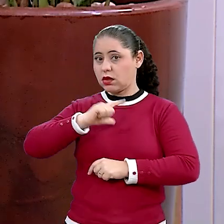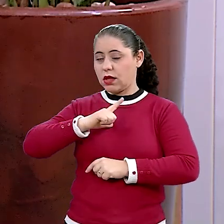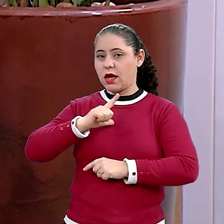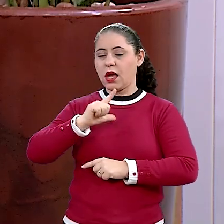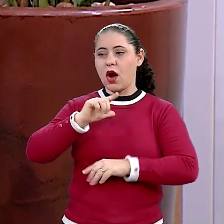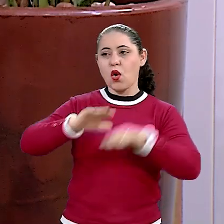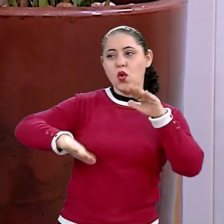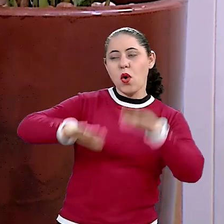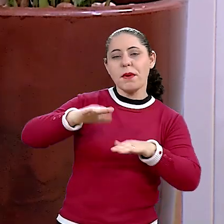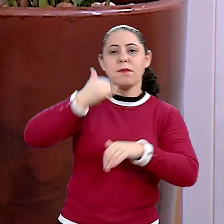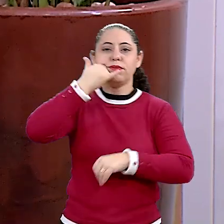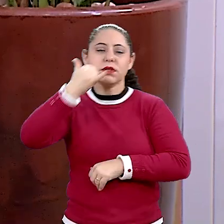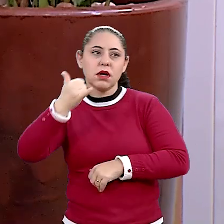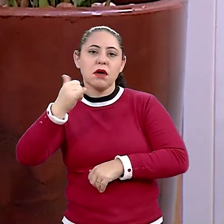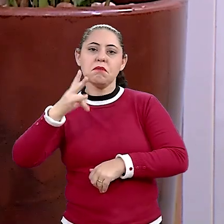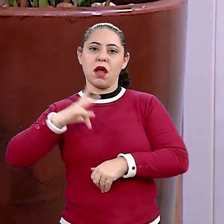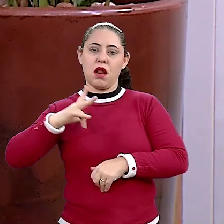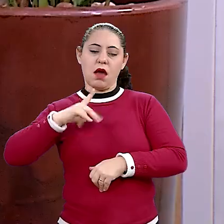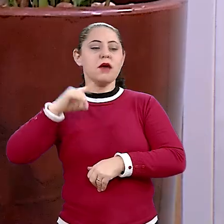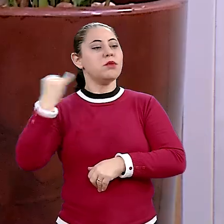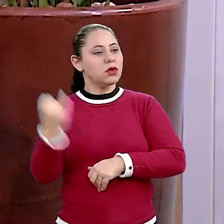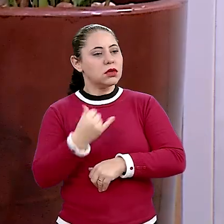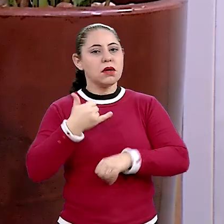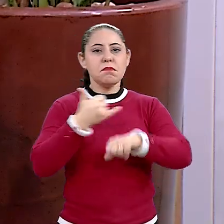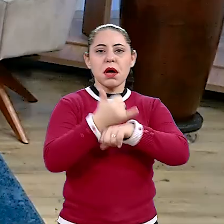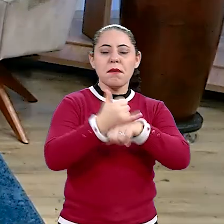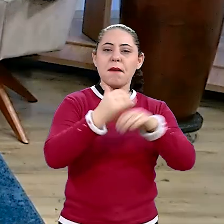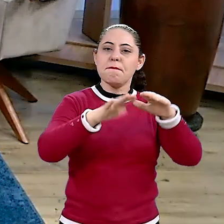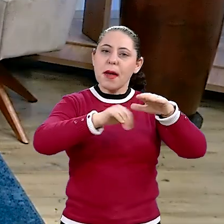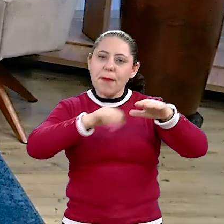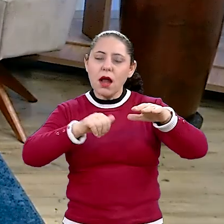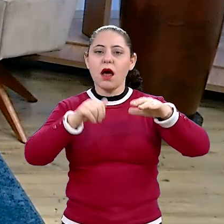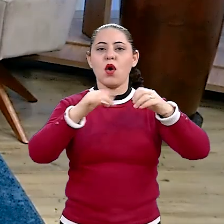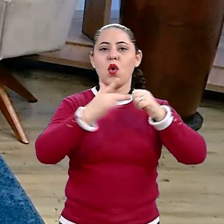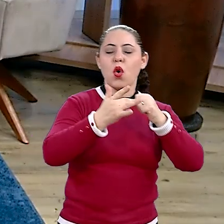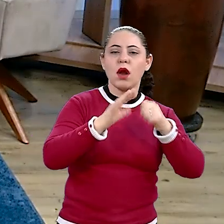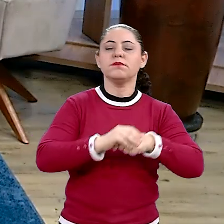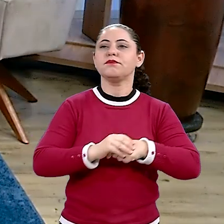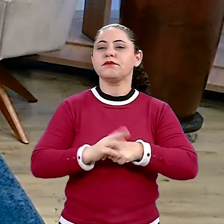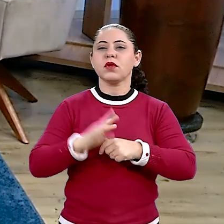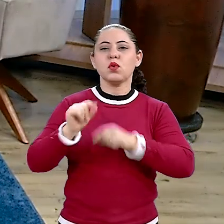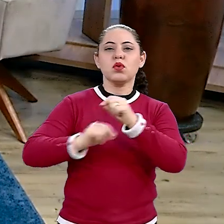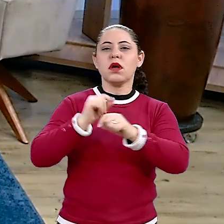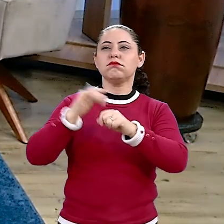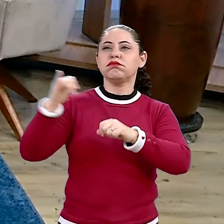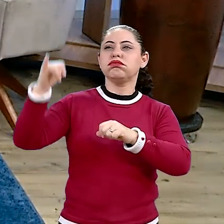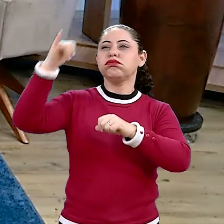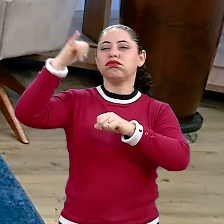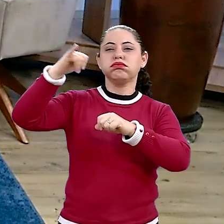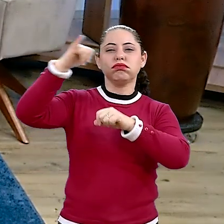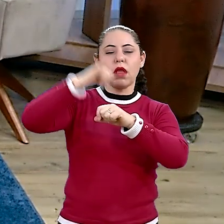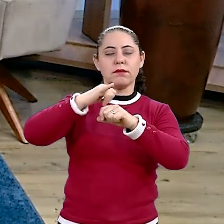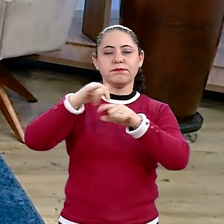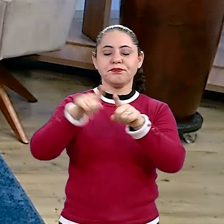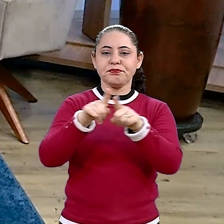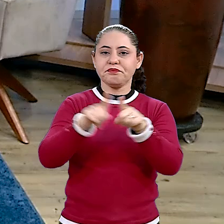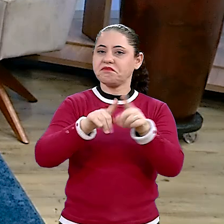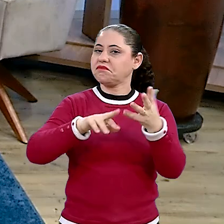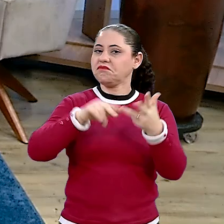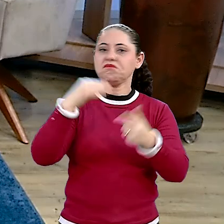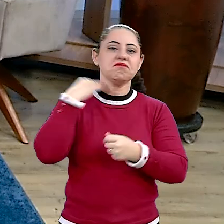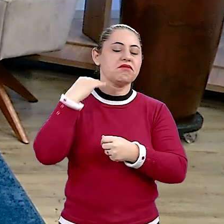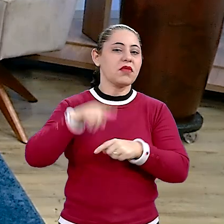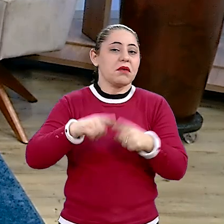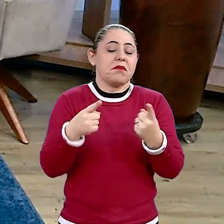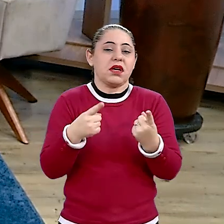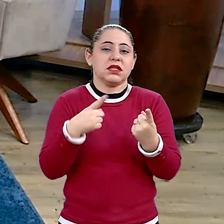muitas privatizações, telecomunicações, mineração, aeroespacial, bancos, etc. Mas toda